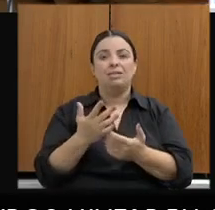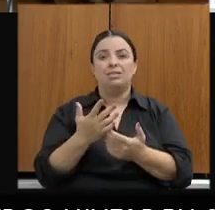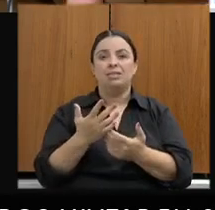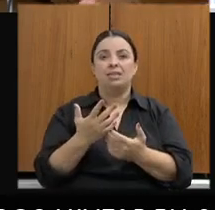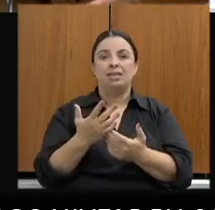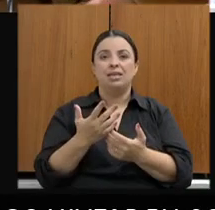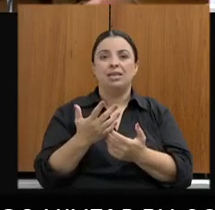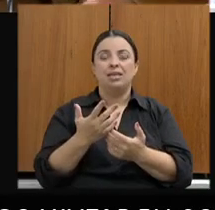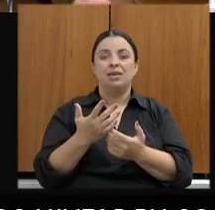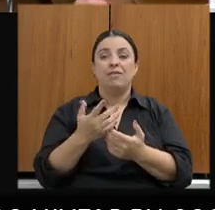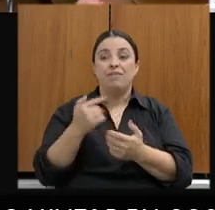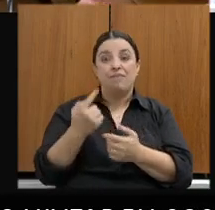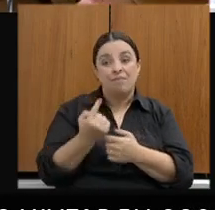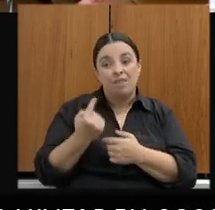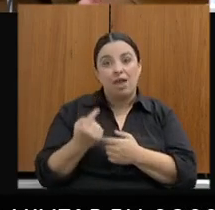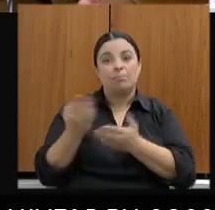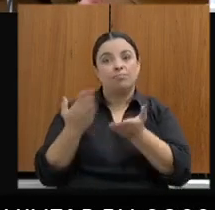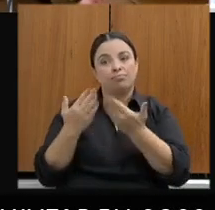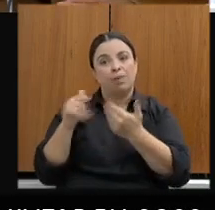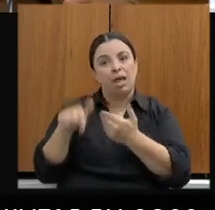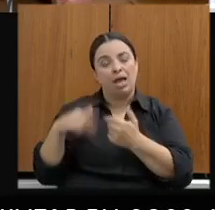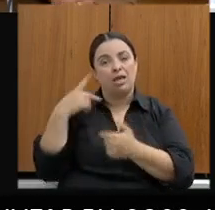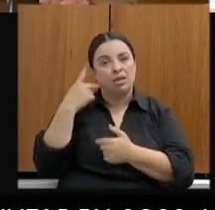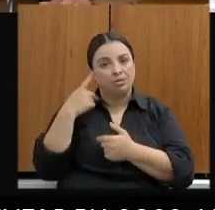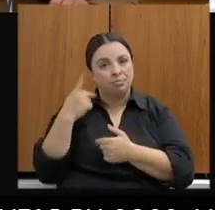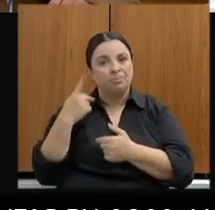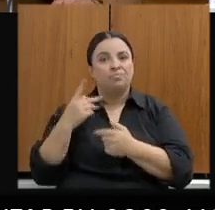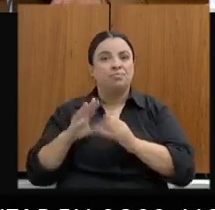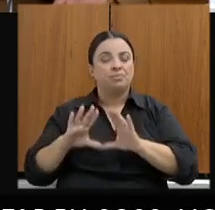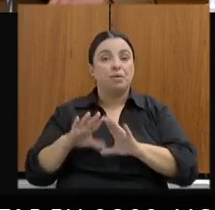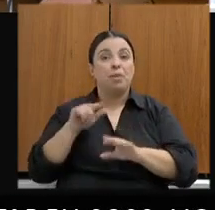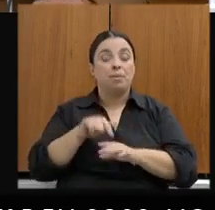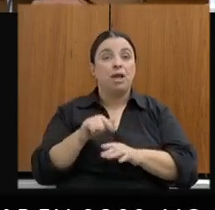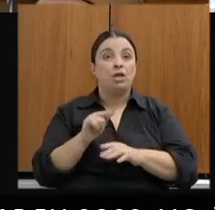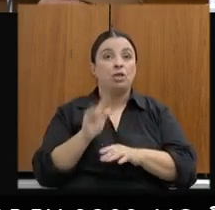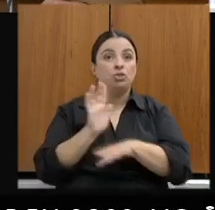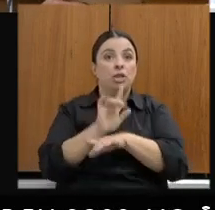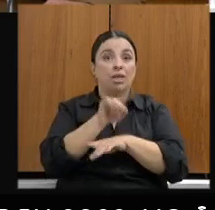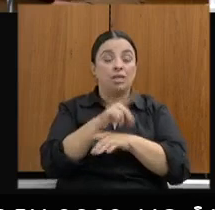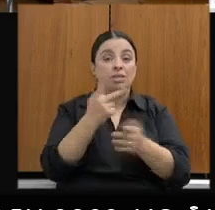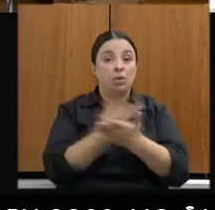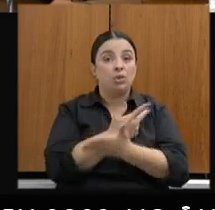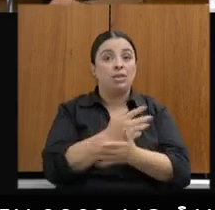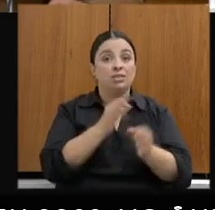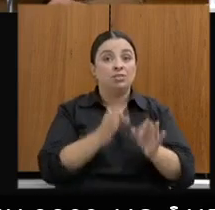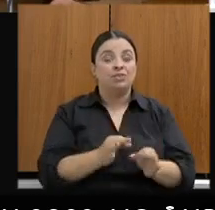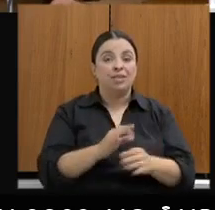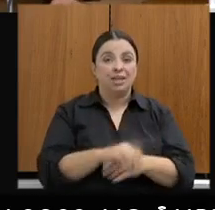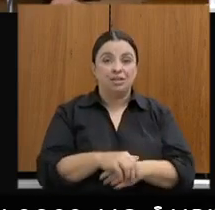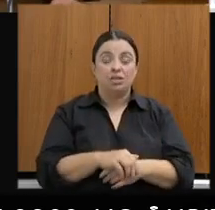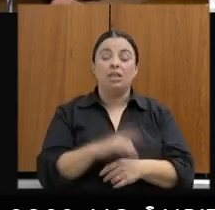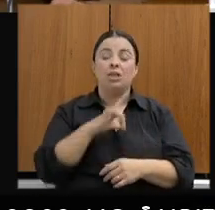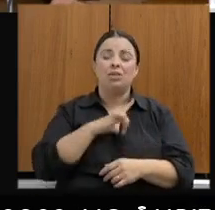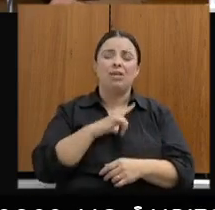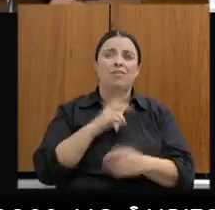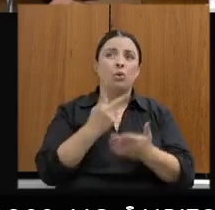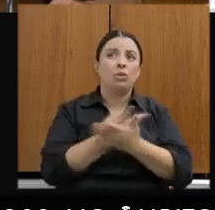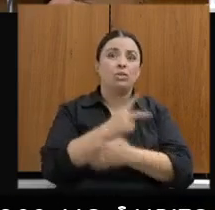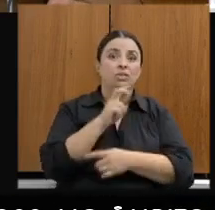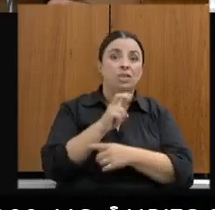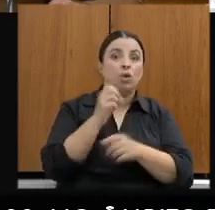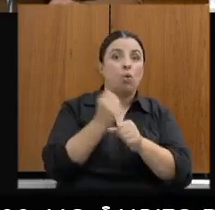para desdobrar vai fazer isso acontecer nesse período aqui das entregas de 21 e 22 então nós fizemos cinco obras